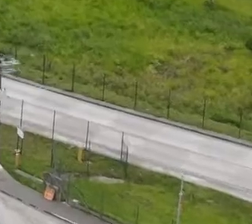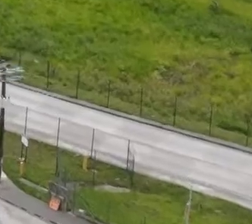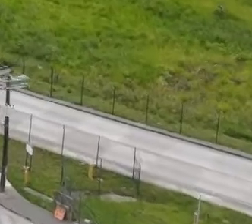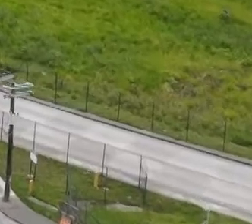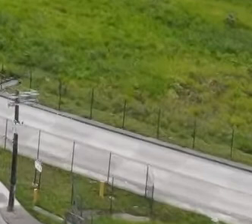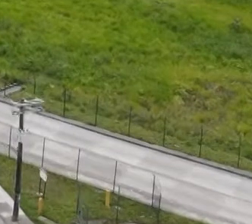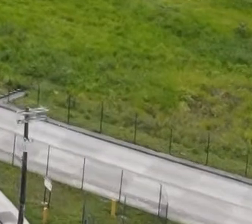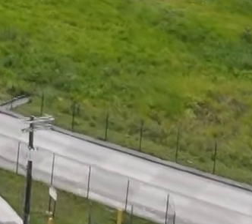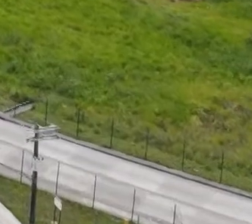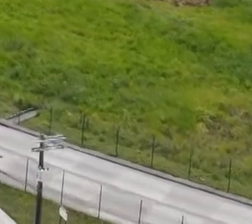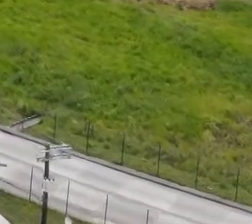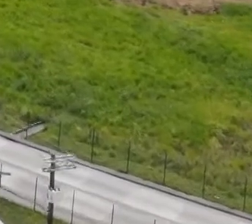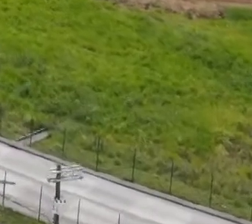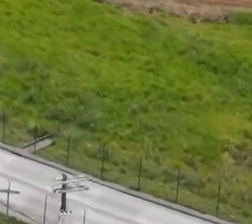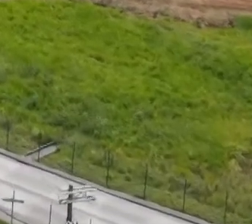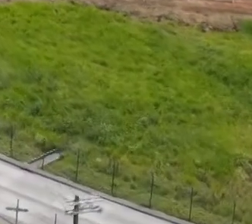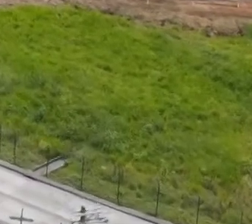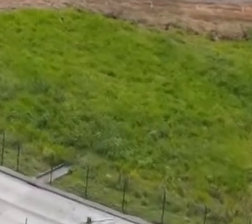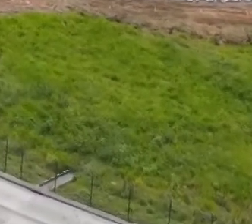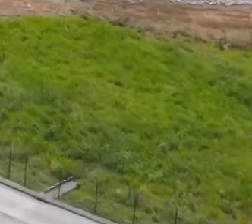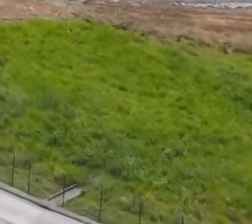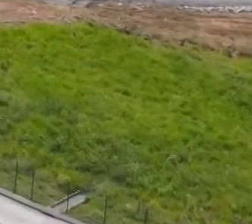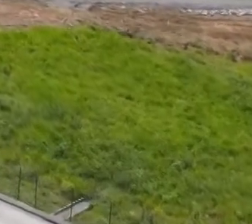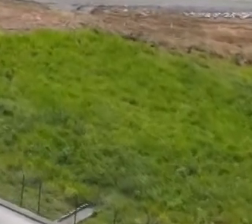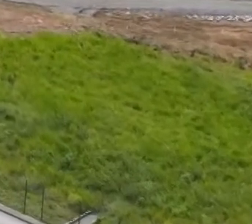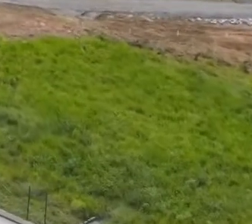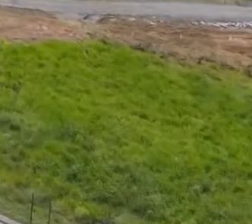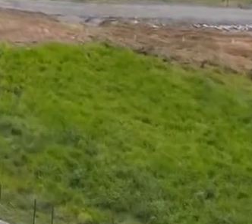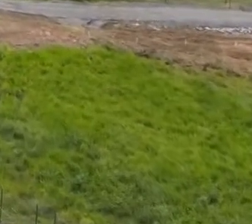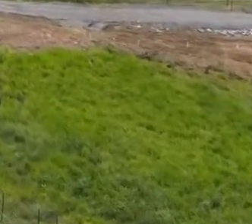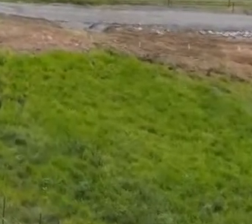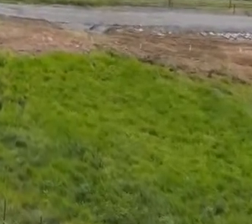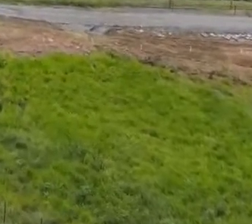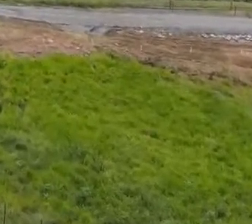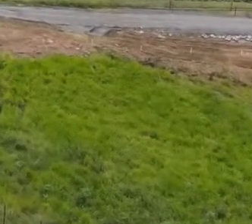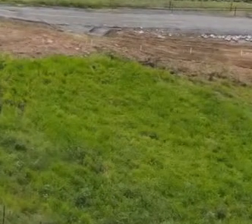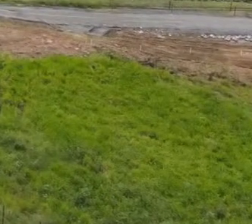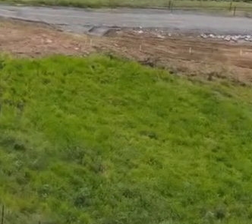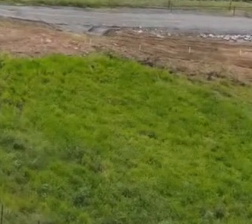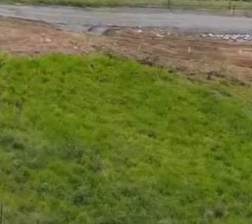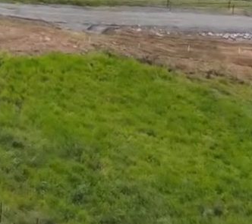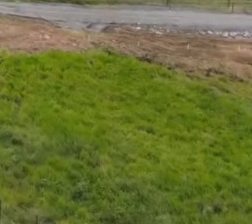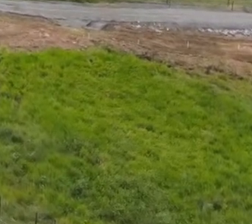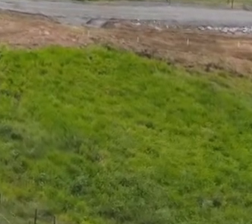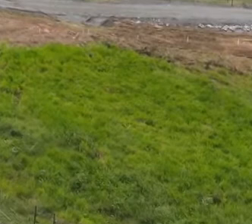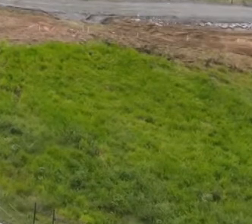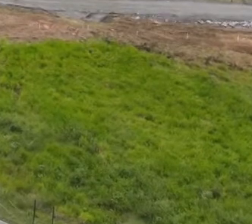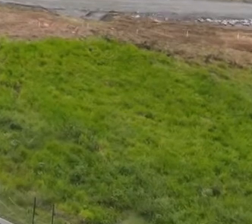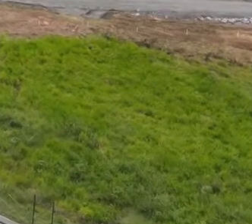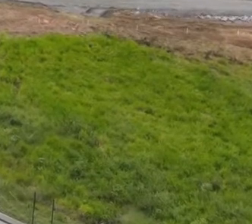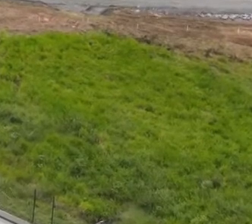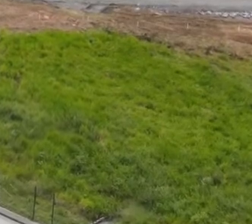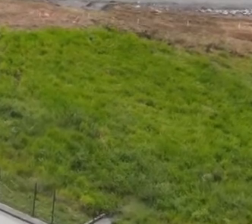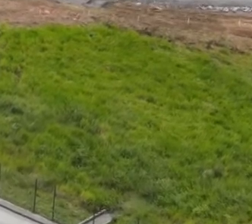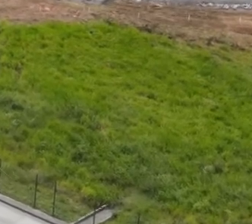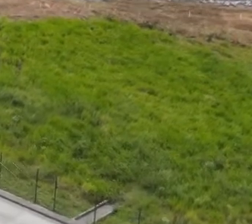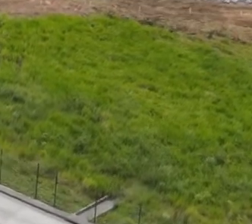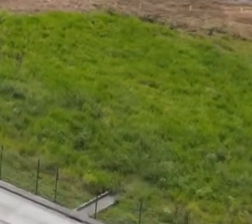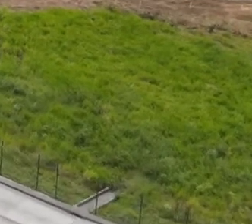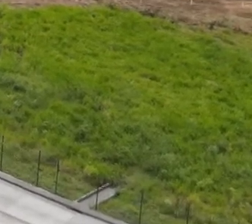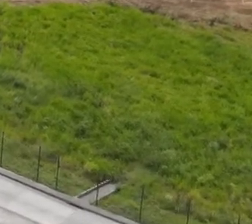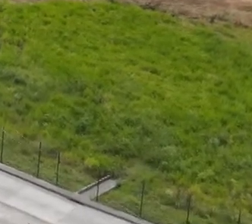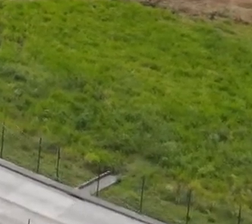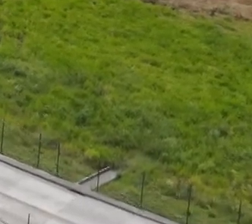e das indústrias de Cubatão Oi gente as substâncias em pó de cor preta propaganda pelo ar no bairro